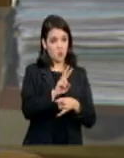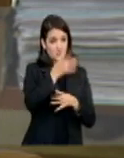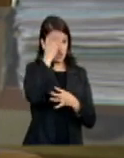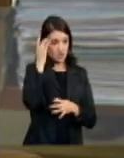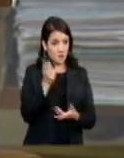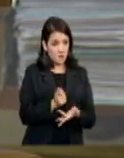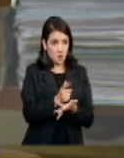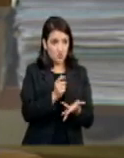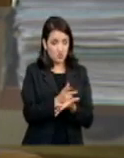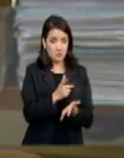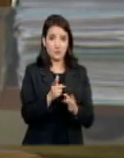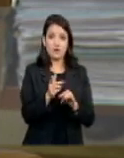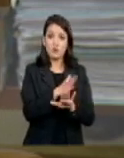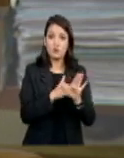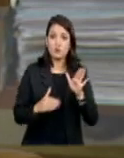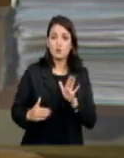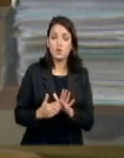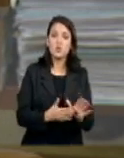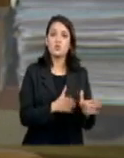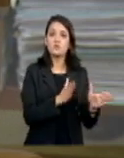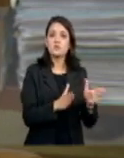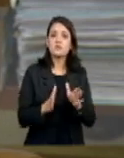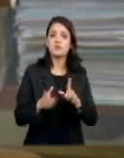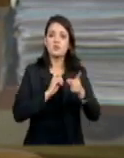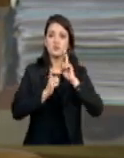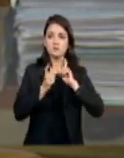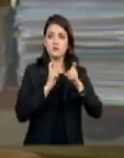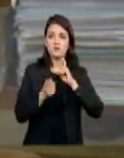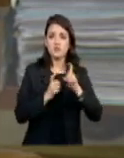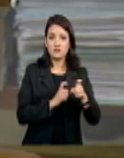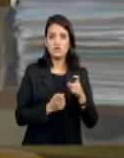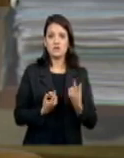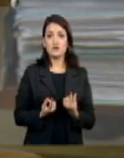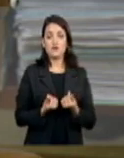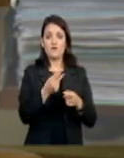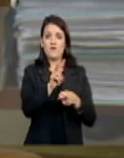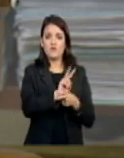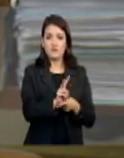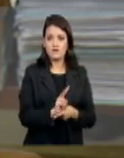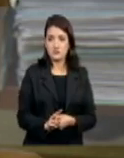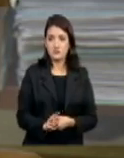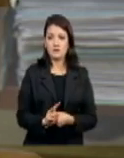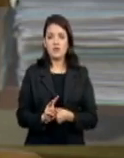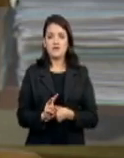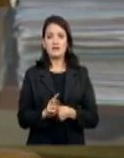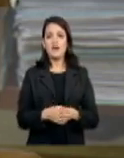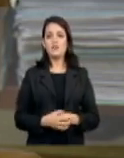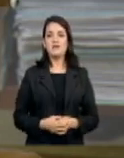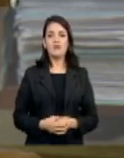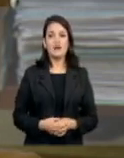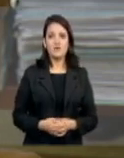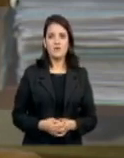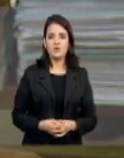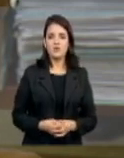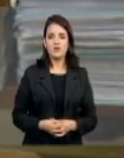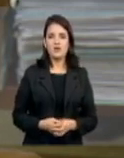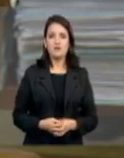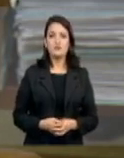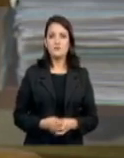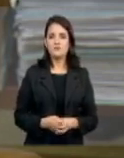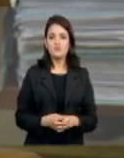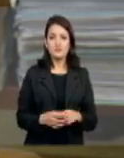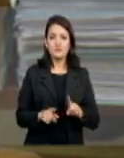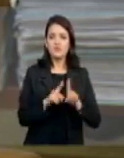procedimentos administrativos de natureza fiscal contra ele formalmente instaurados não há